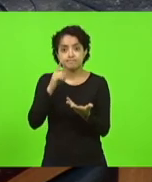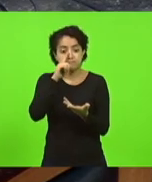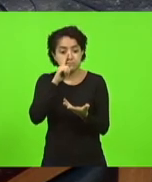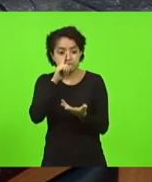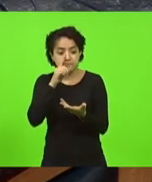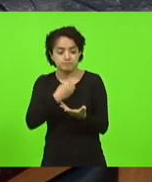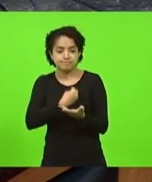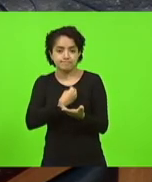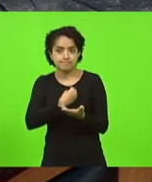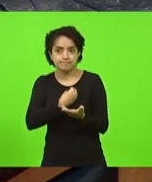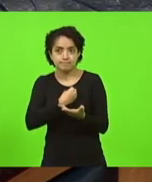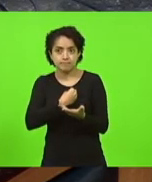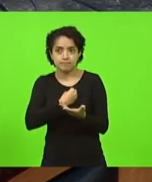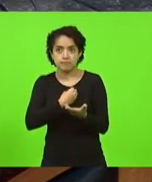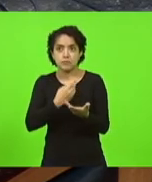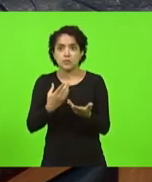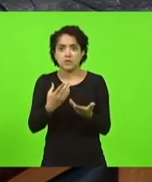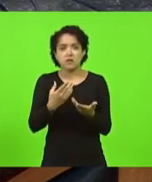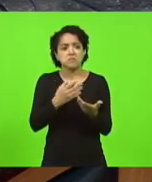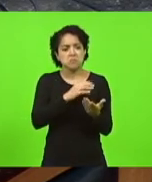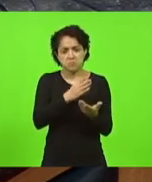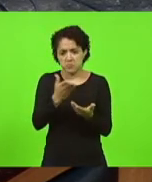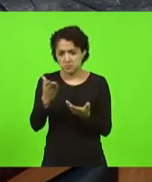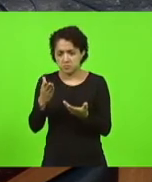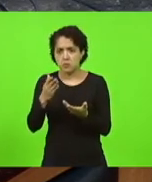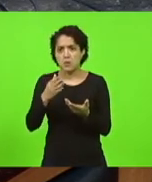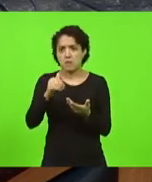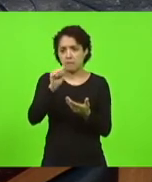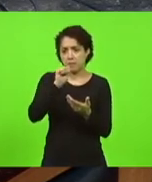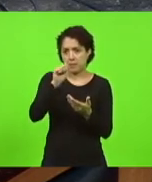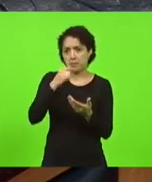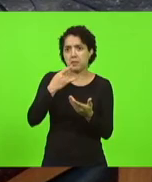ninguém. Você pode beber quanto quiser,